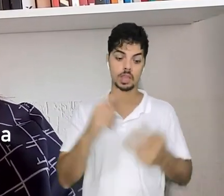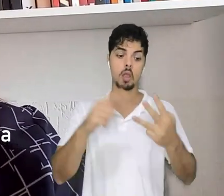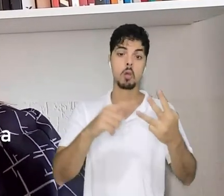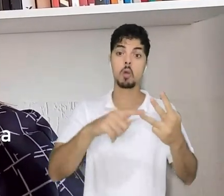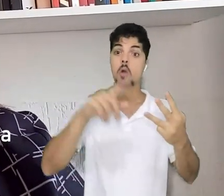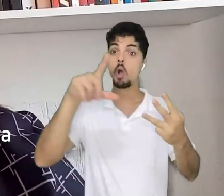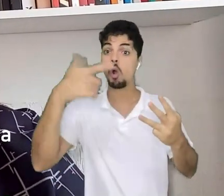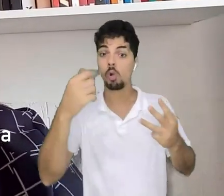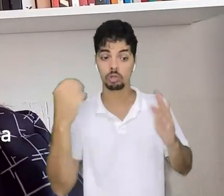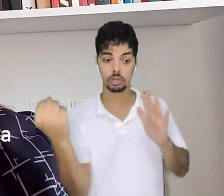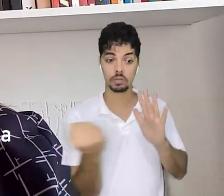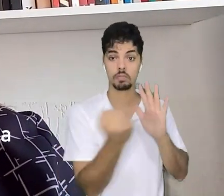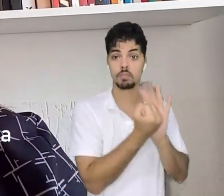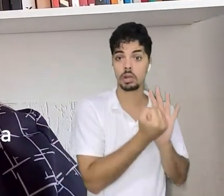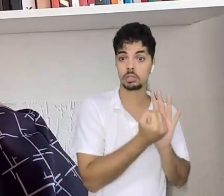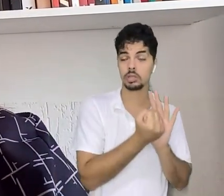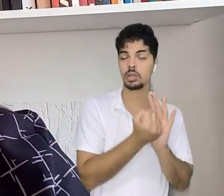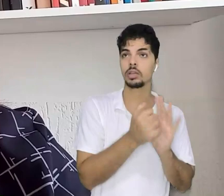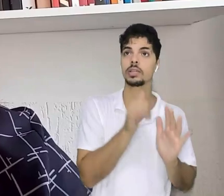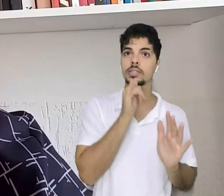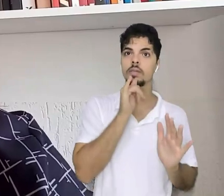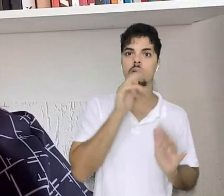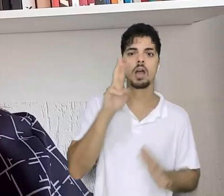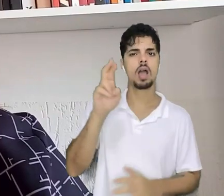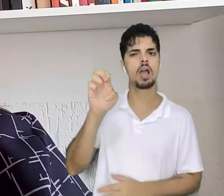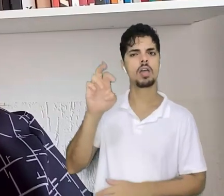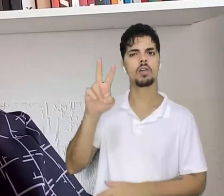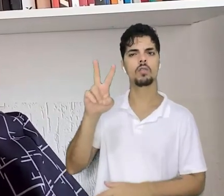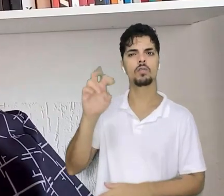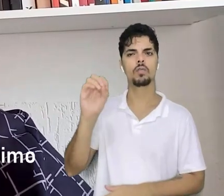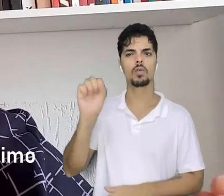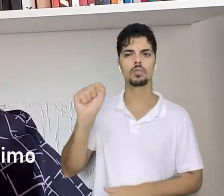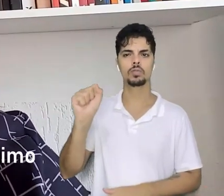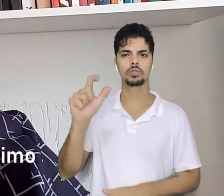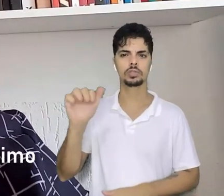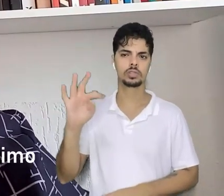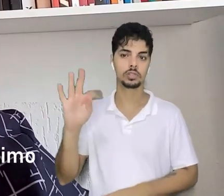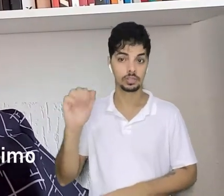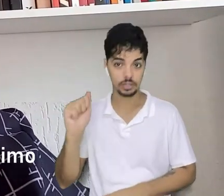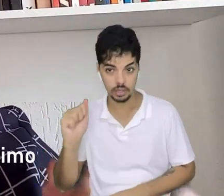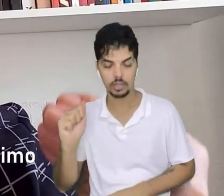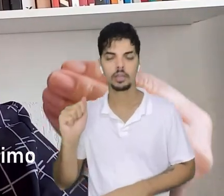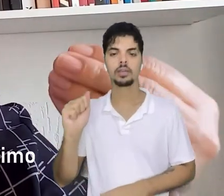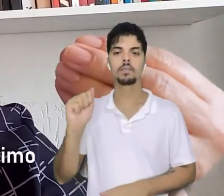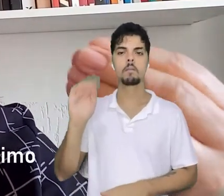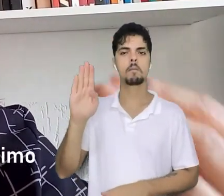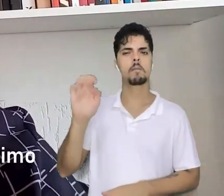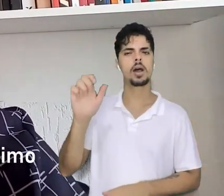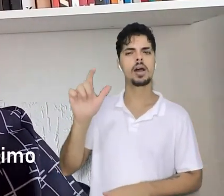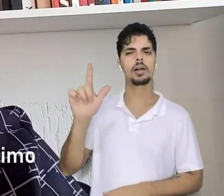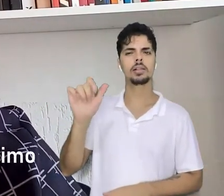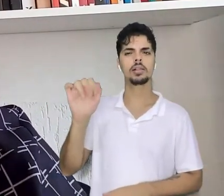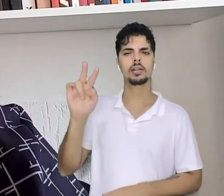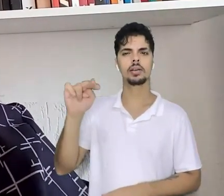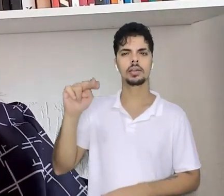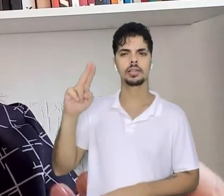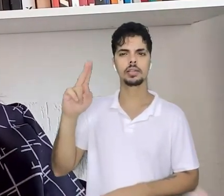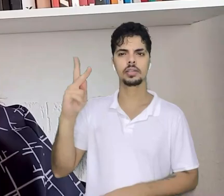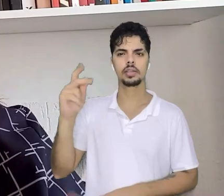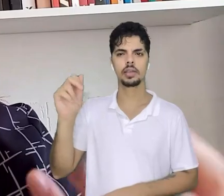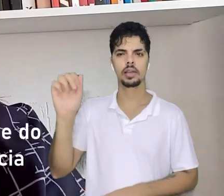a revolta da Balaiada no Maranhão né como um movimento legítimo